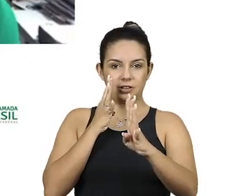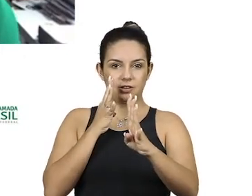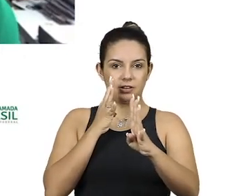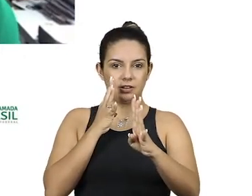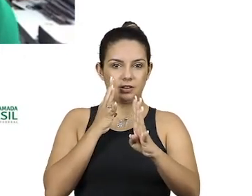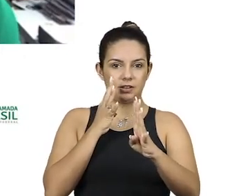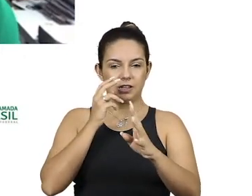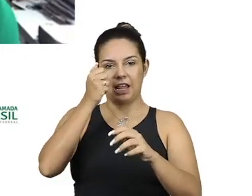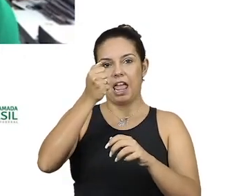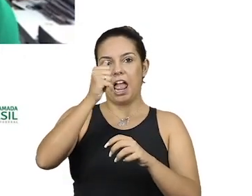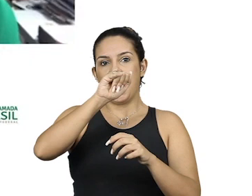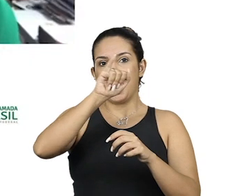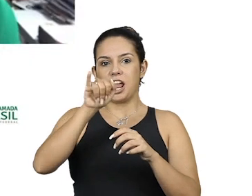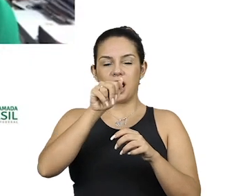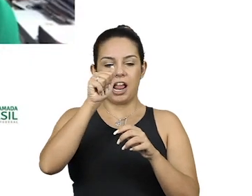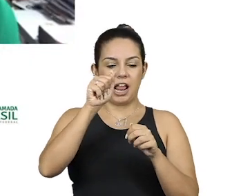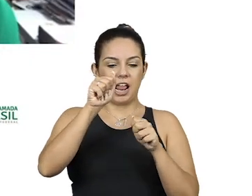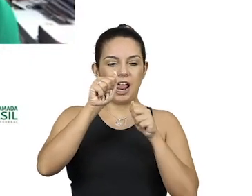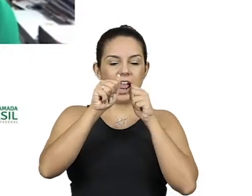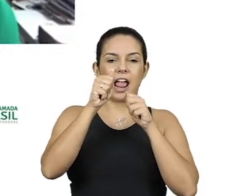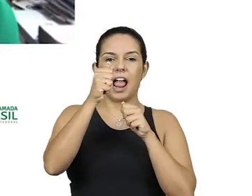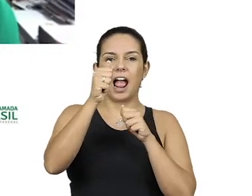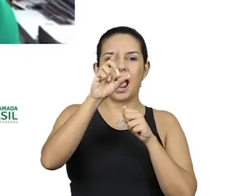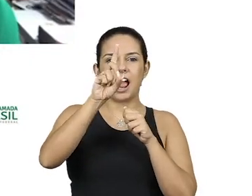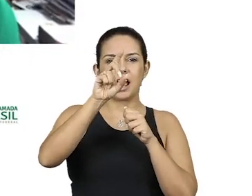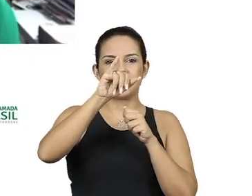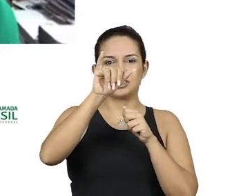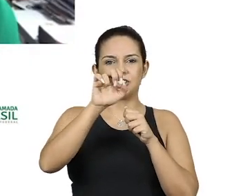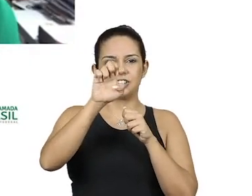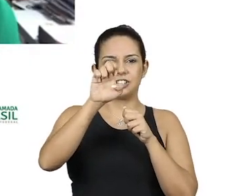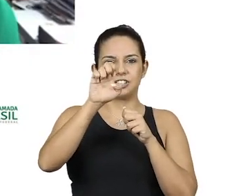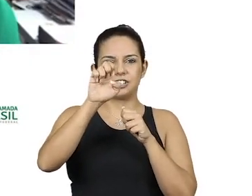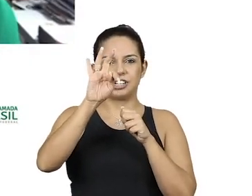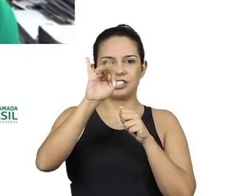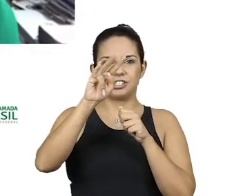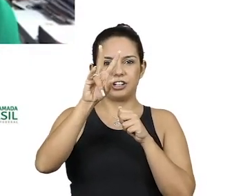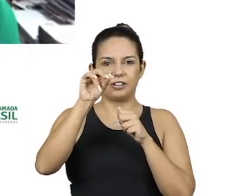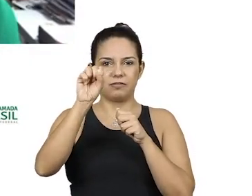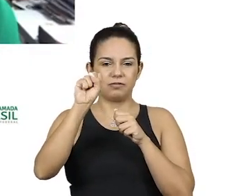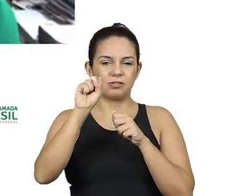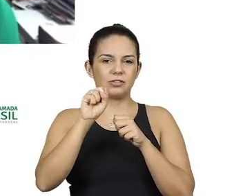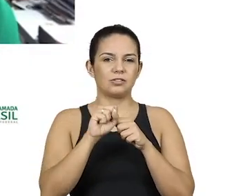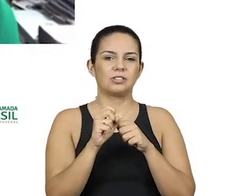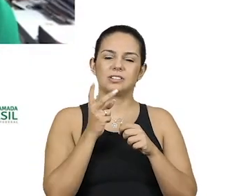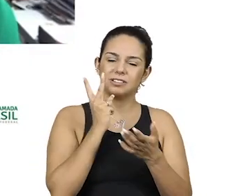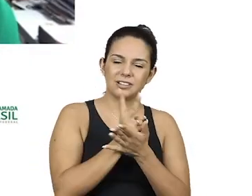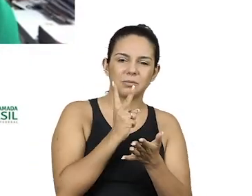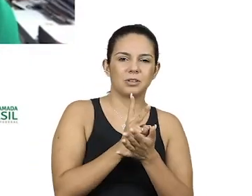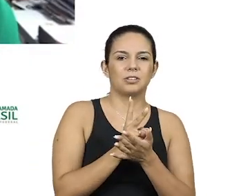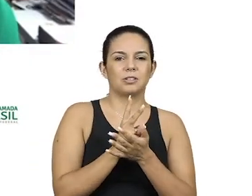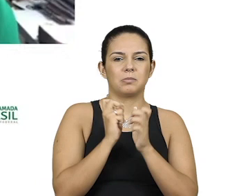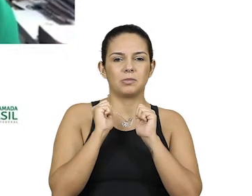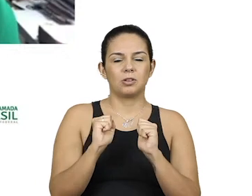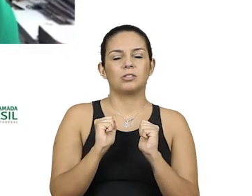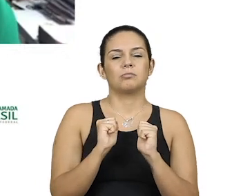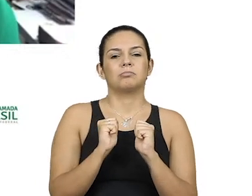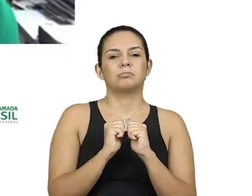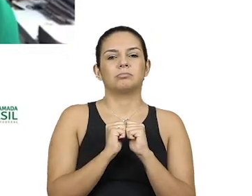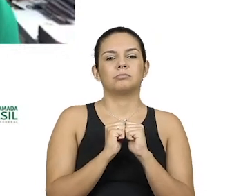adjetivos como se fossem contas de um colar. Sempre que posso,